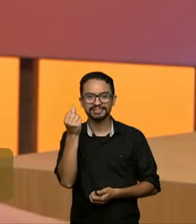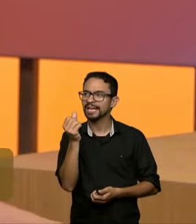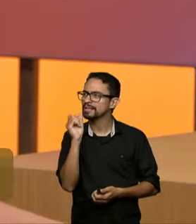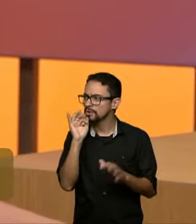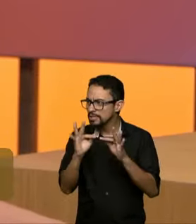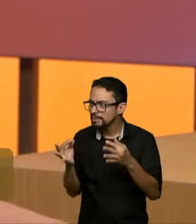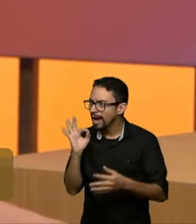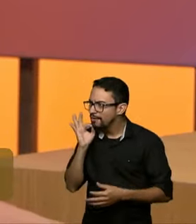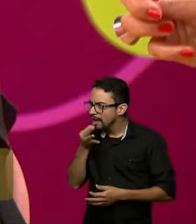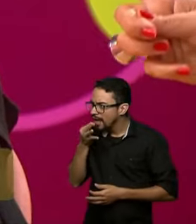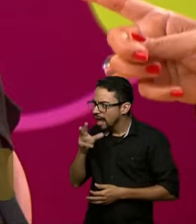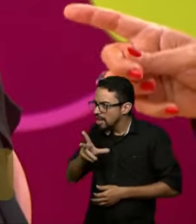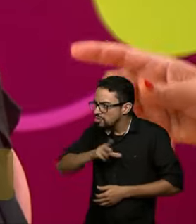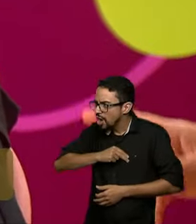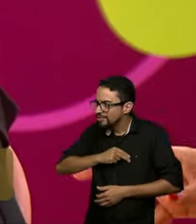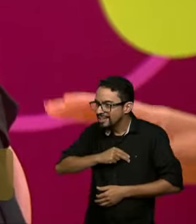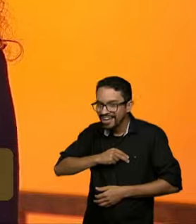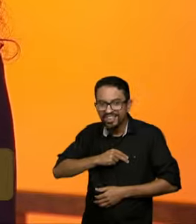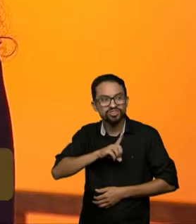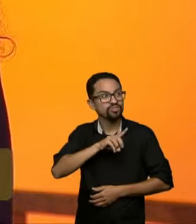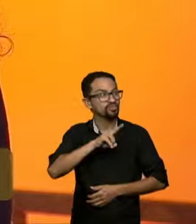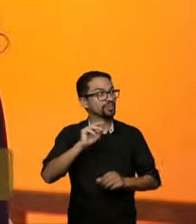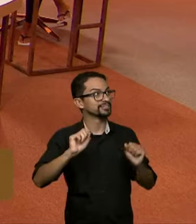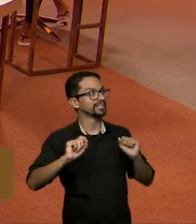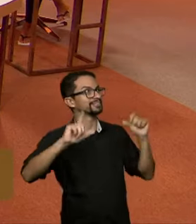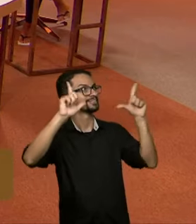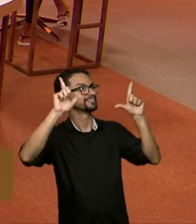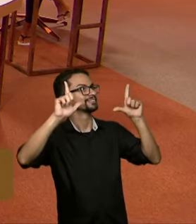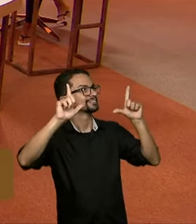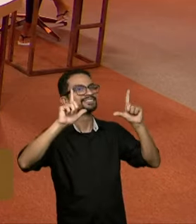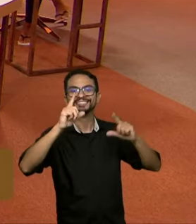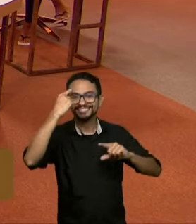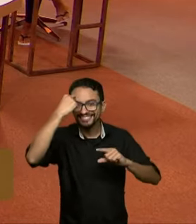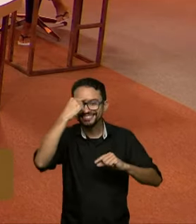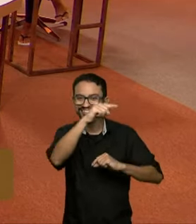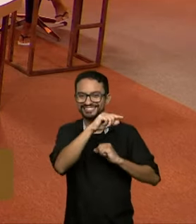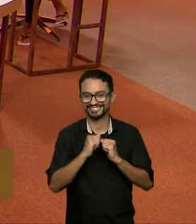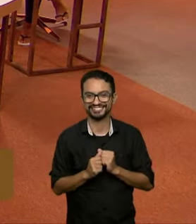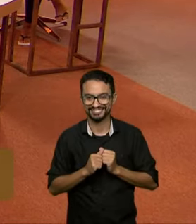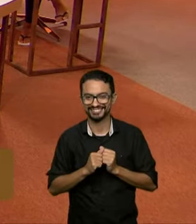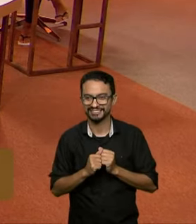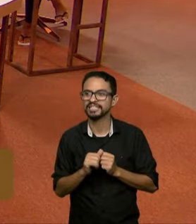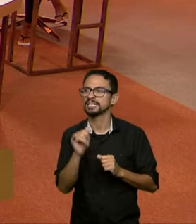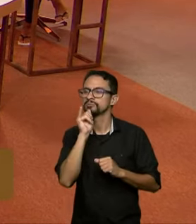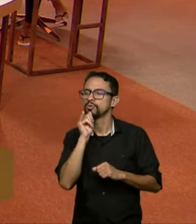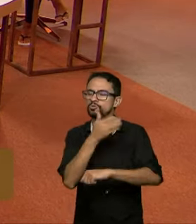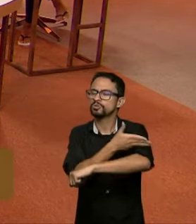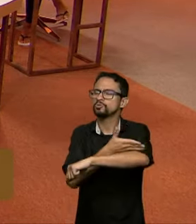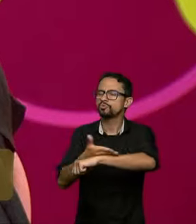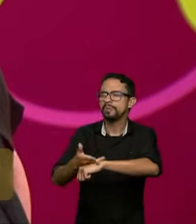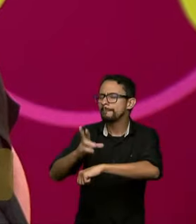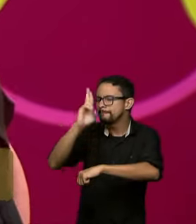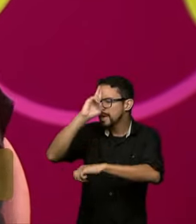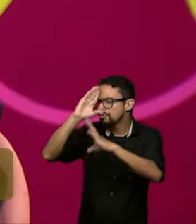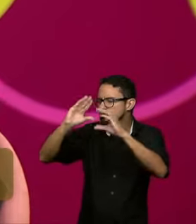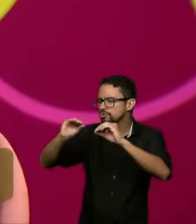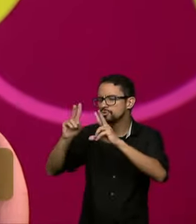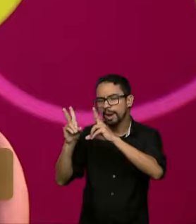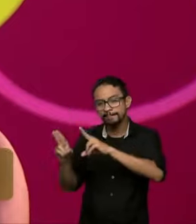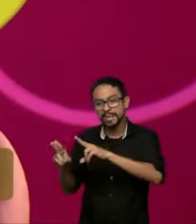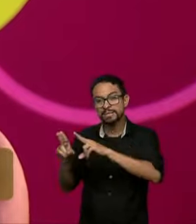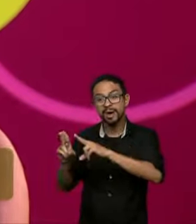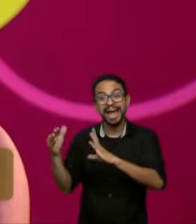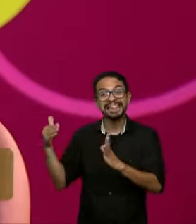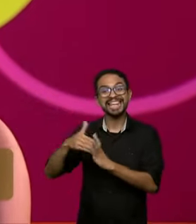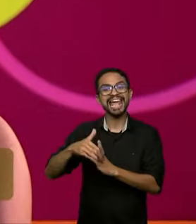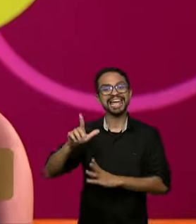É, um cafezinho. Dudu, coitado. A cara de Dudu. O táxi dele já chegou. 6 horas. Então, se você dorme meia-noite, 5 horas é